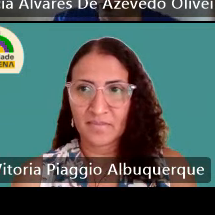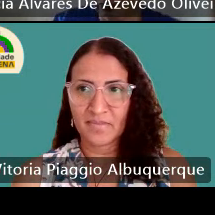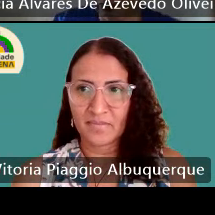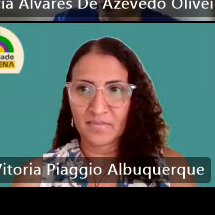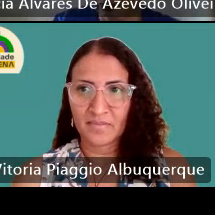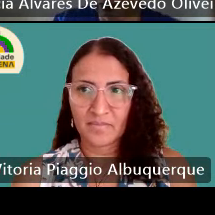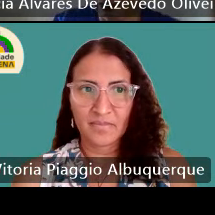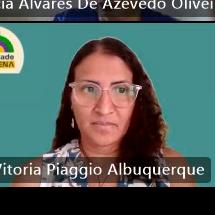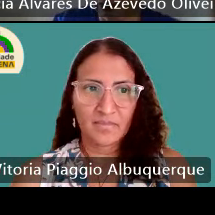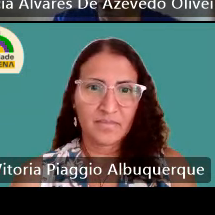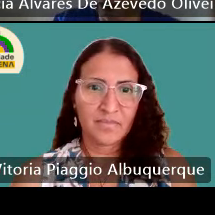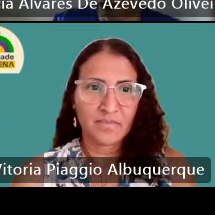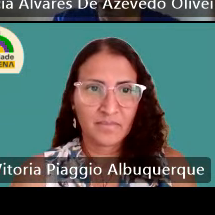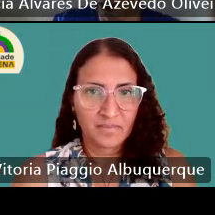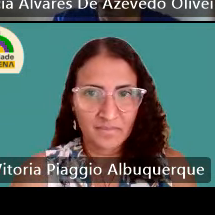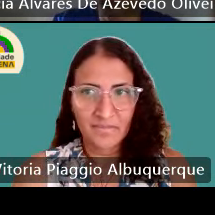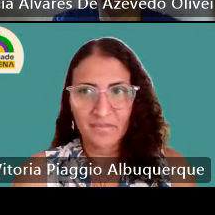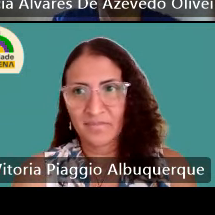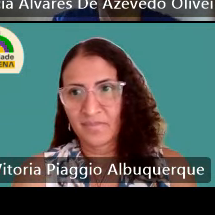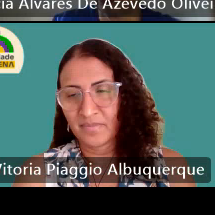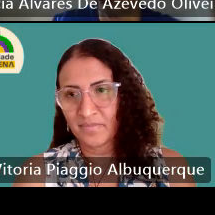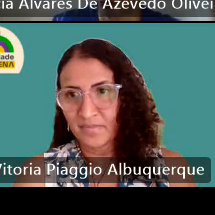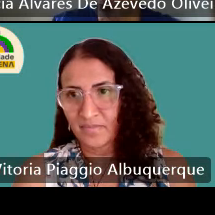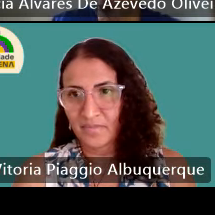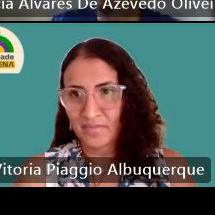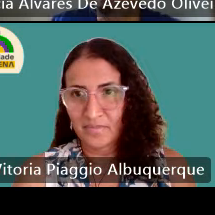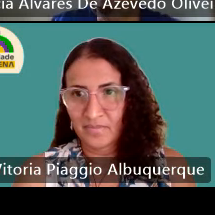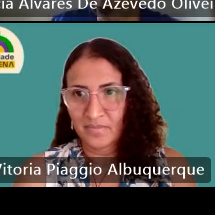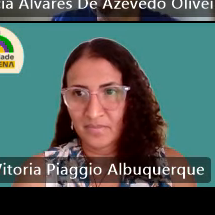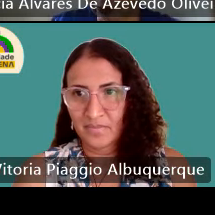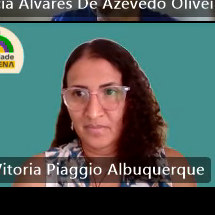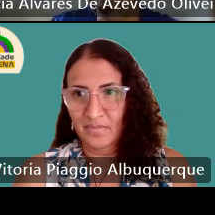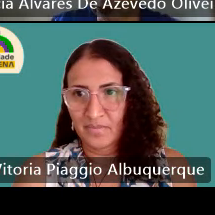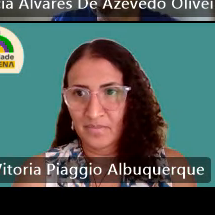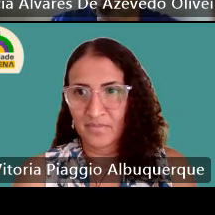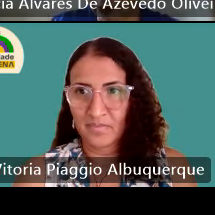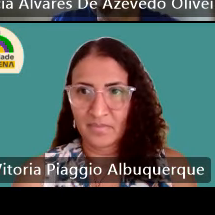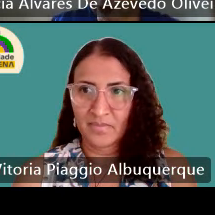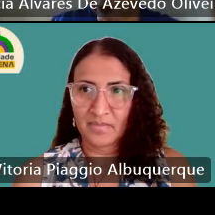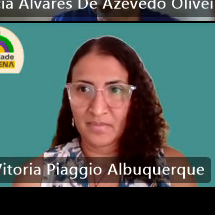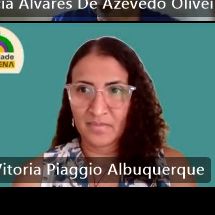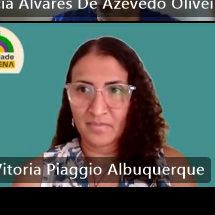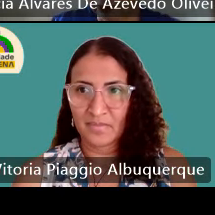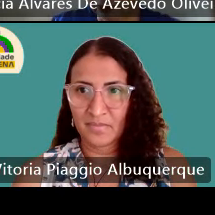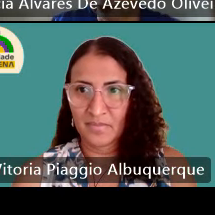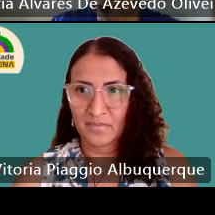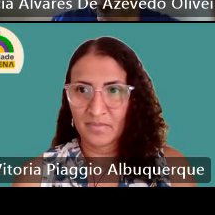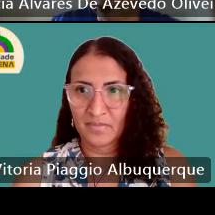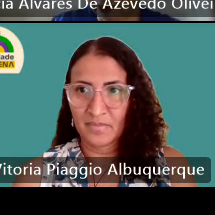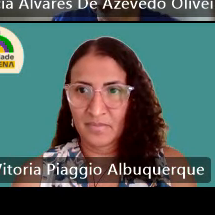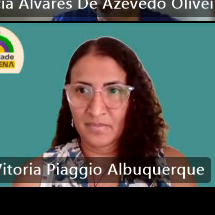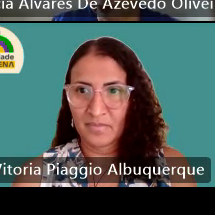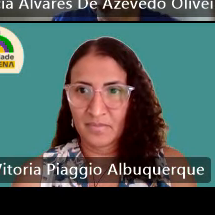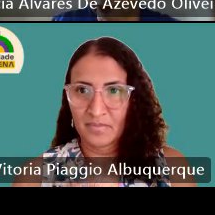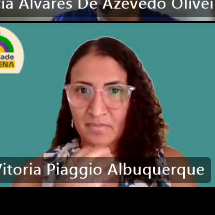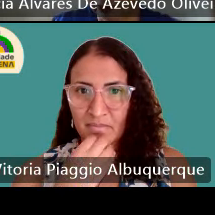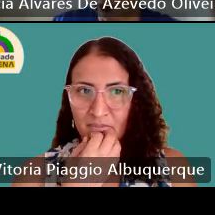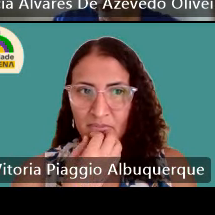própria decisão de não agir pela omissão então eh a gente tem que considerar essa essa essa